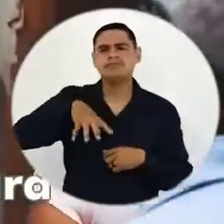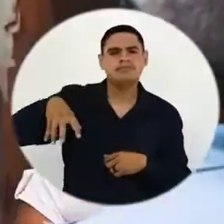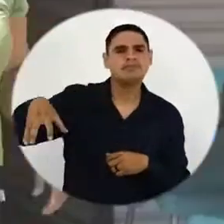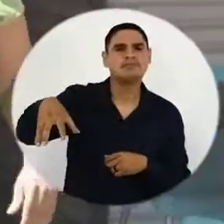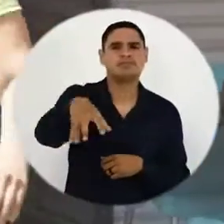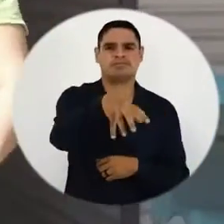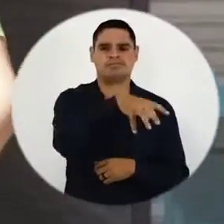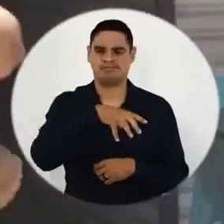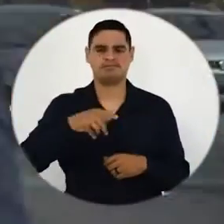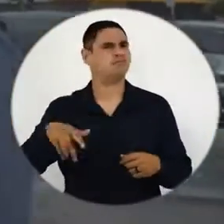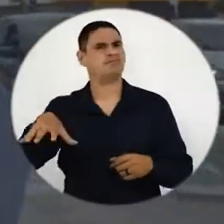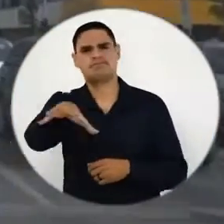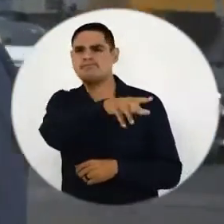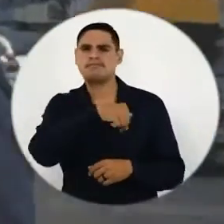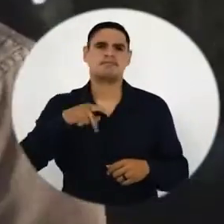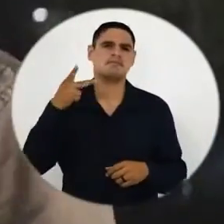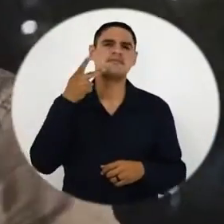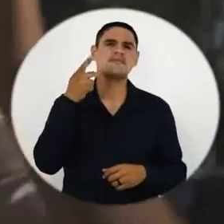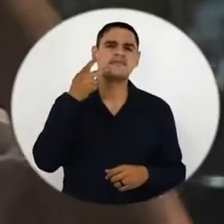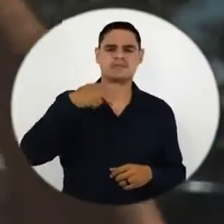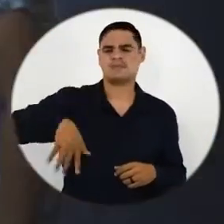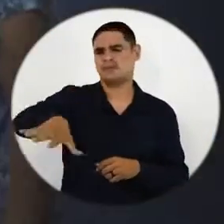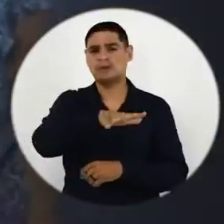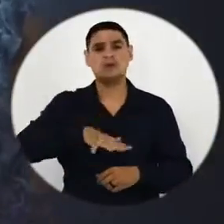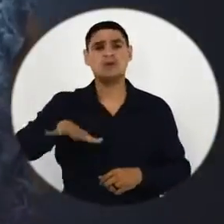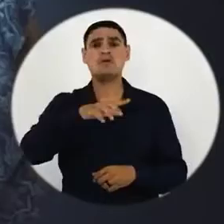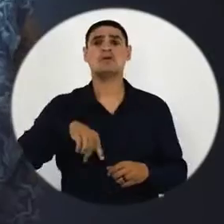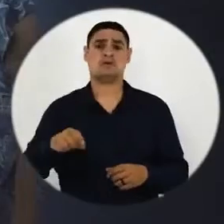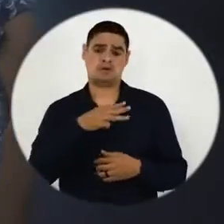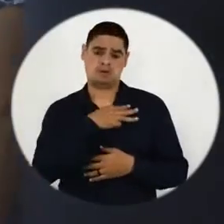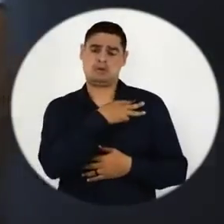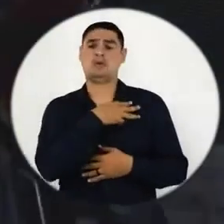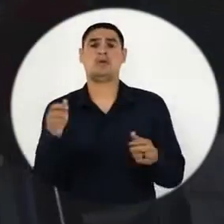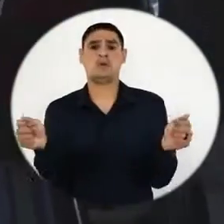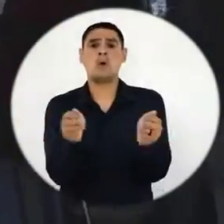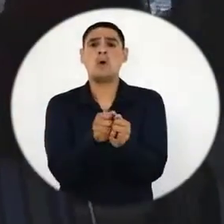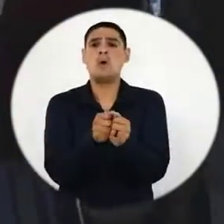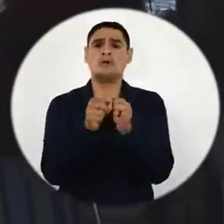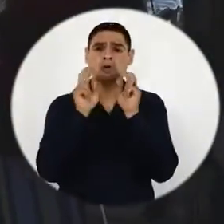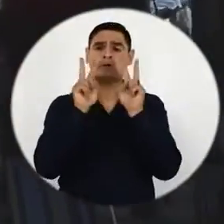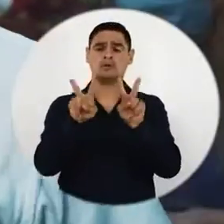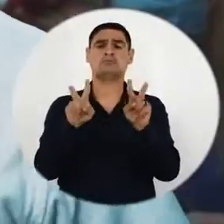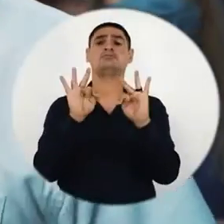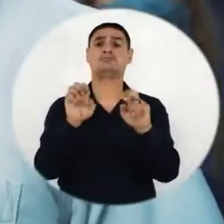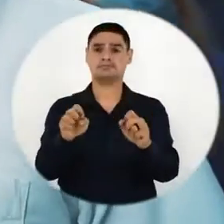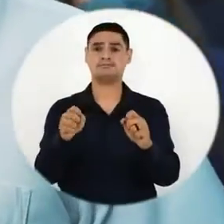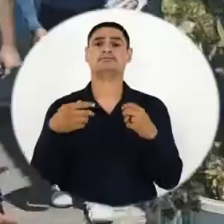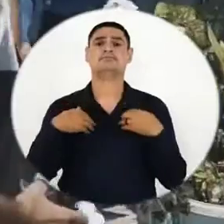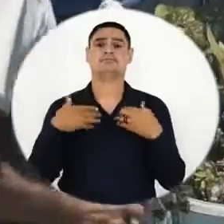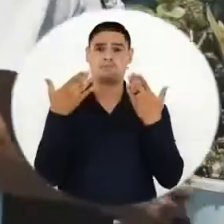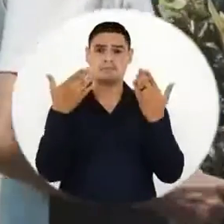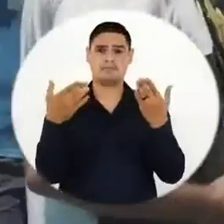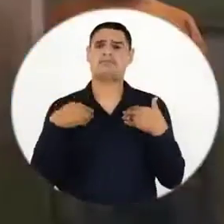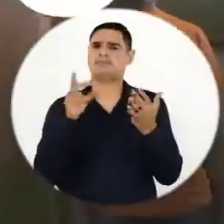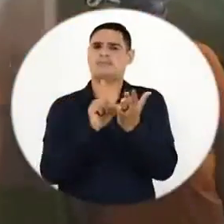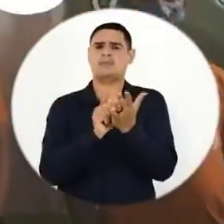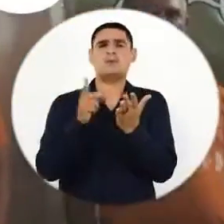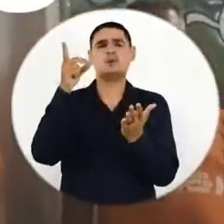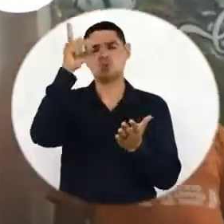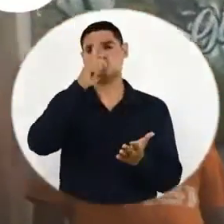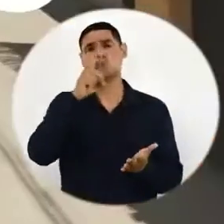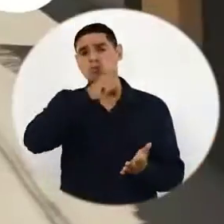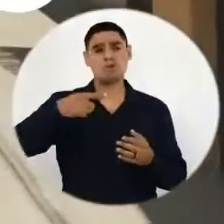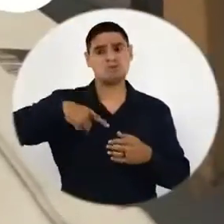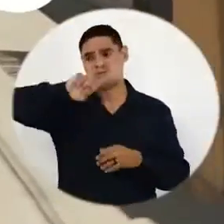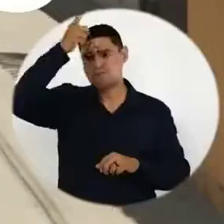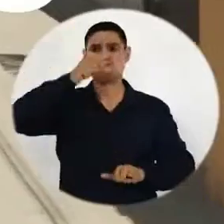ao Siqueira, da Messejana ao Antônio Bezerra. O capitão vai estar com a gente, olhando pra todos, olhando pra frente. Domingo não inventa, vota